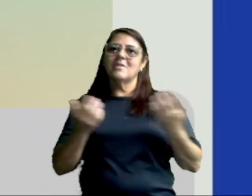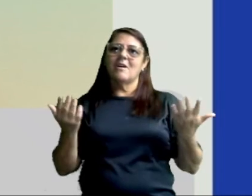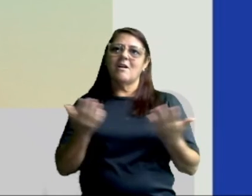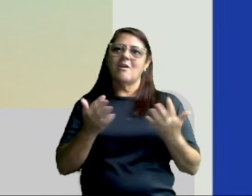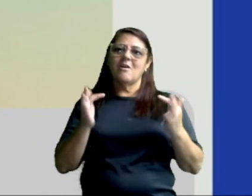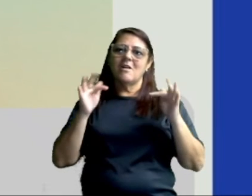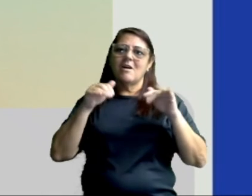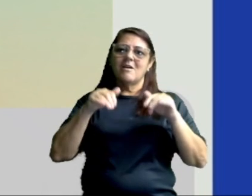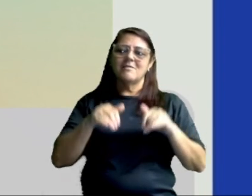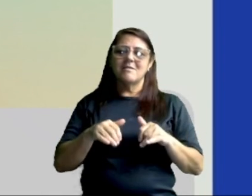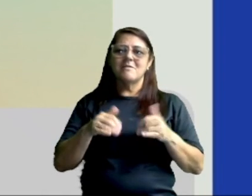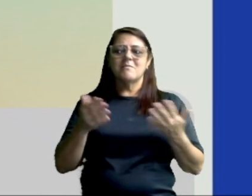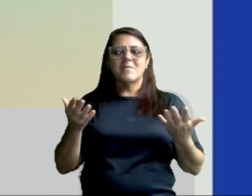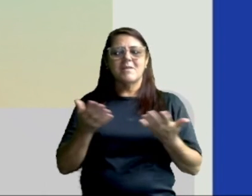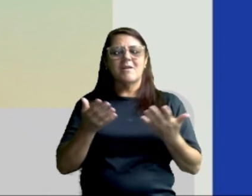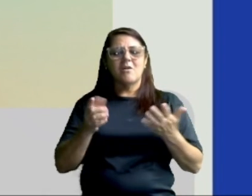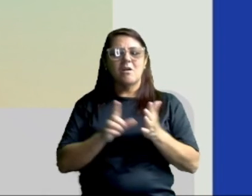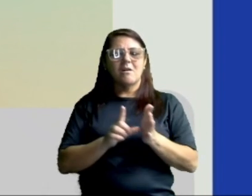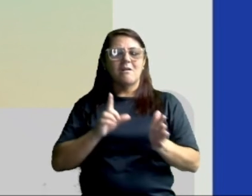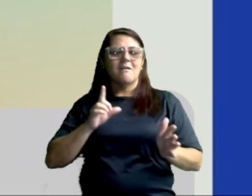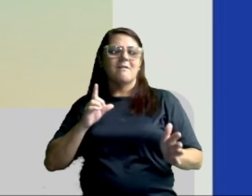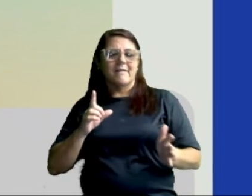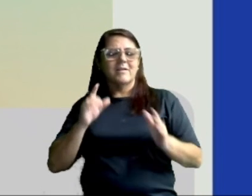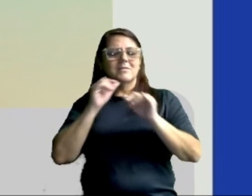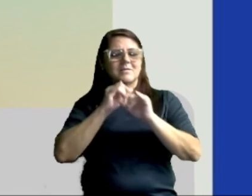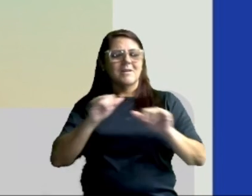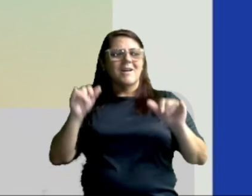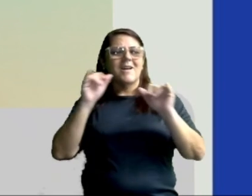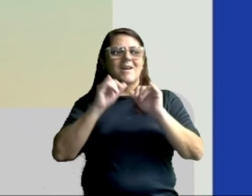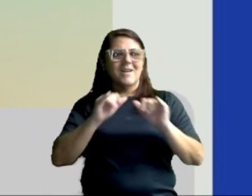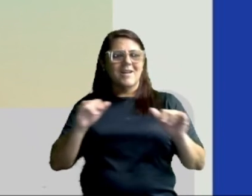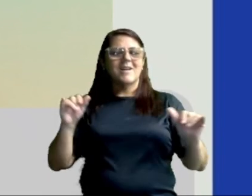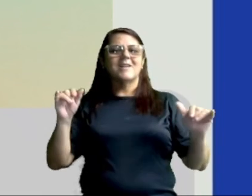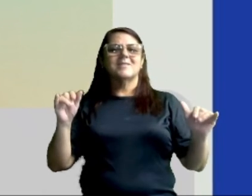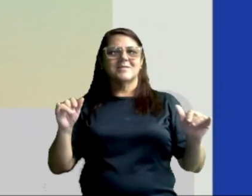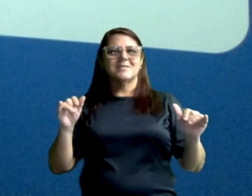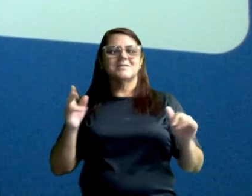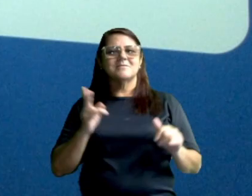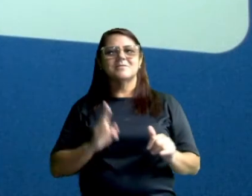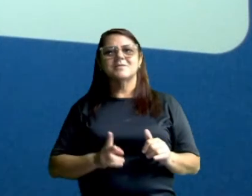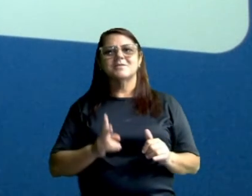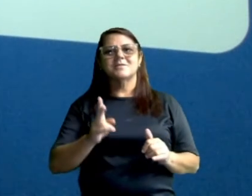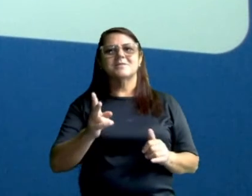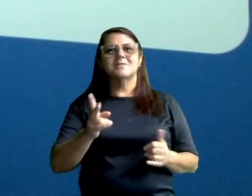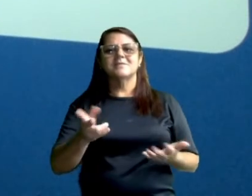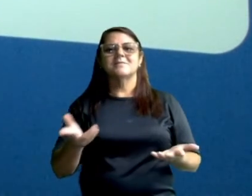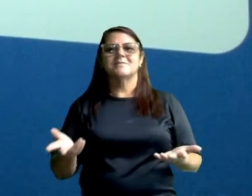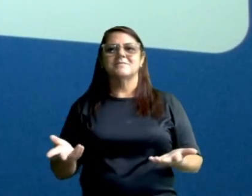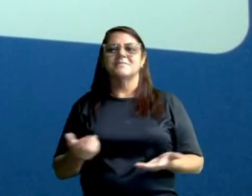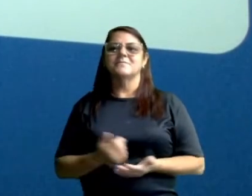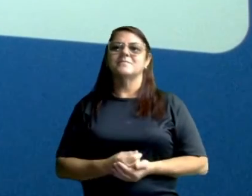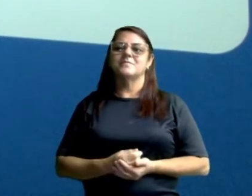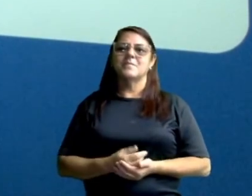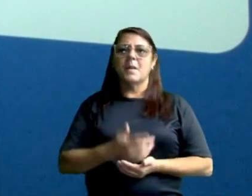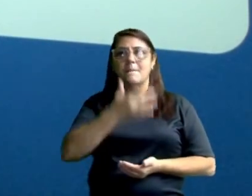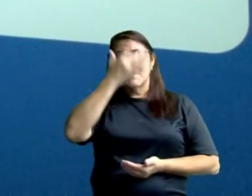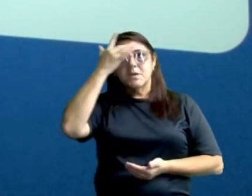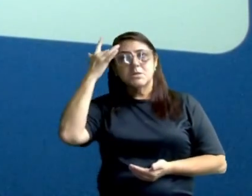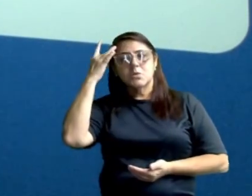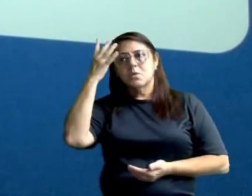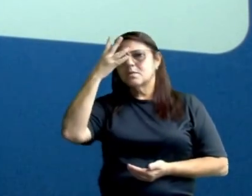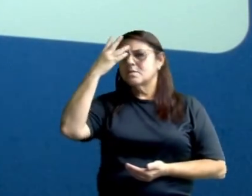termina agora, mas antes tem aquele recadinho que a gente sempre deixa para você. Então, gente,